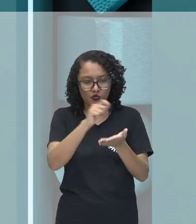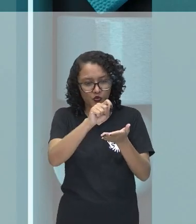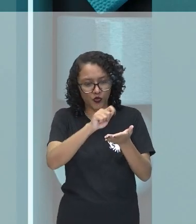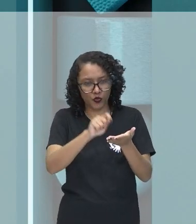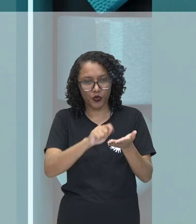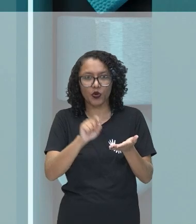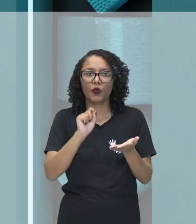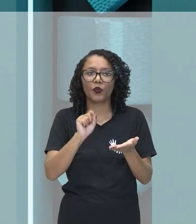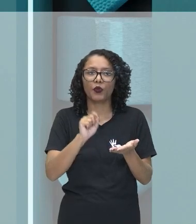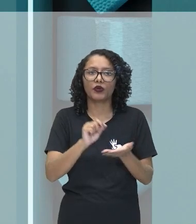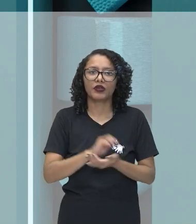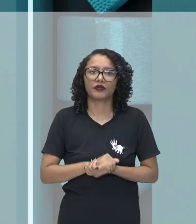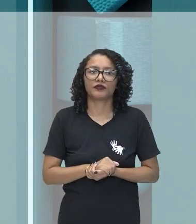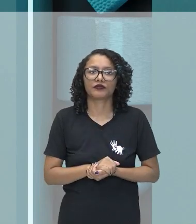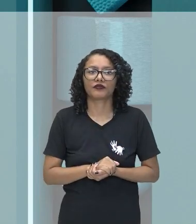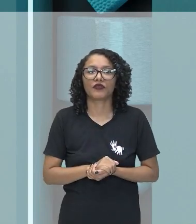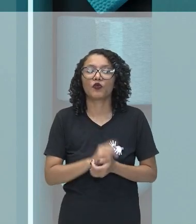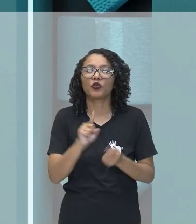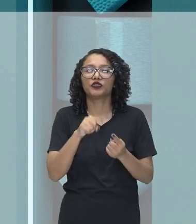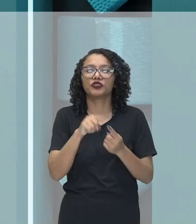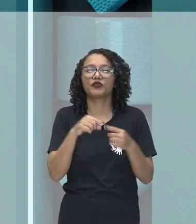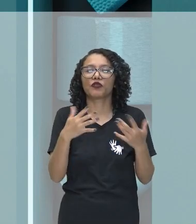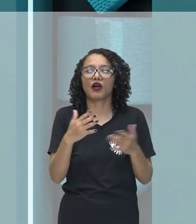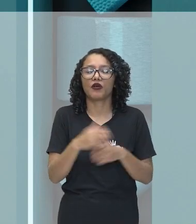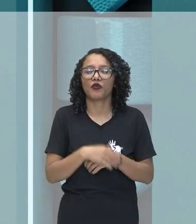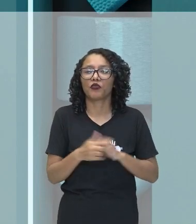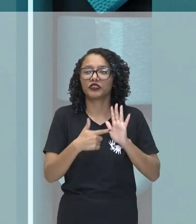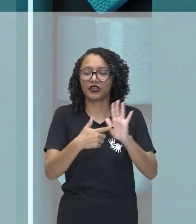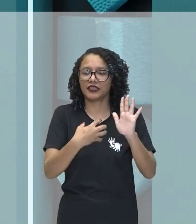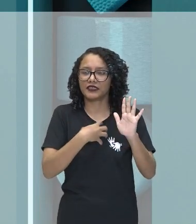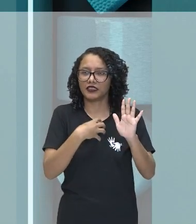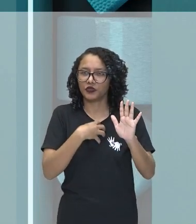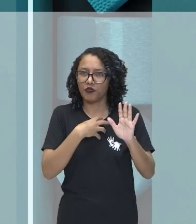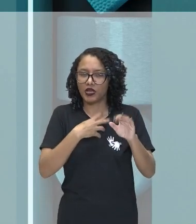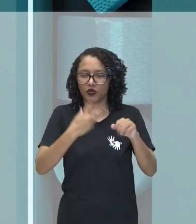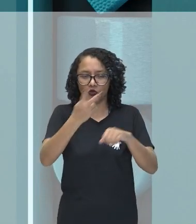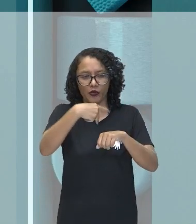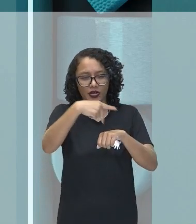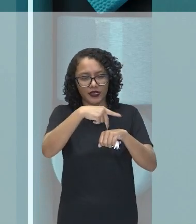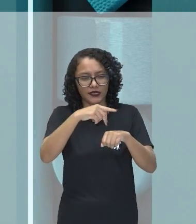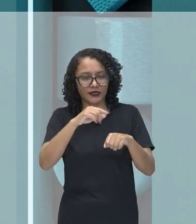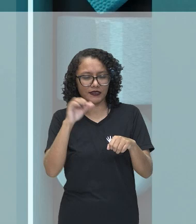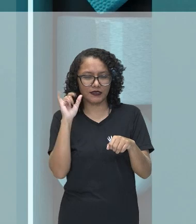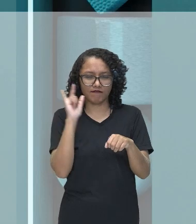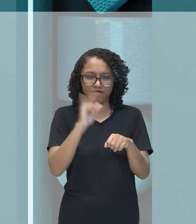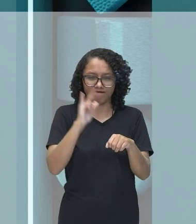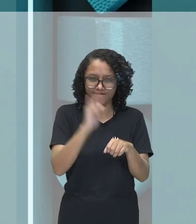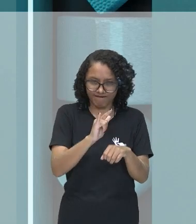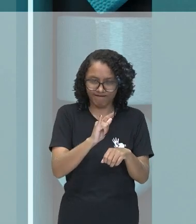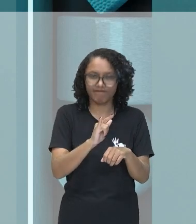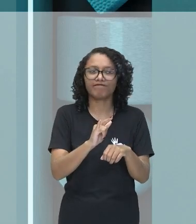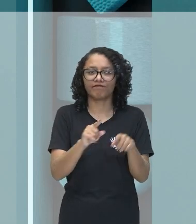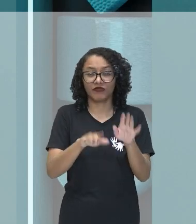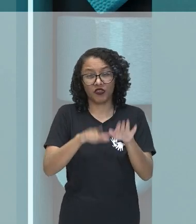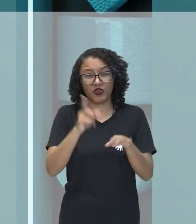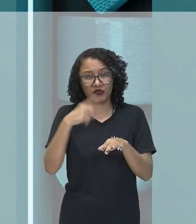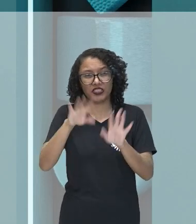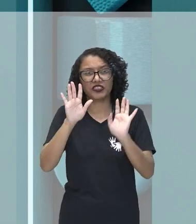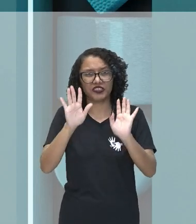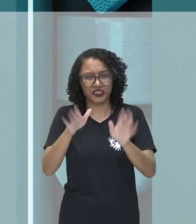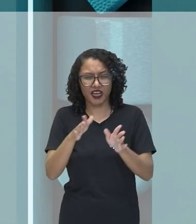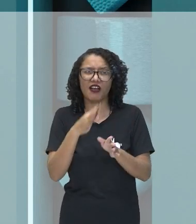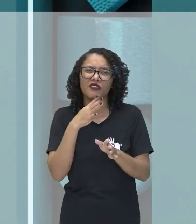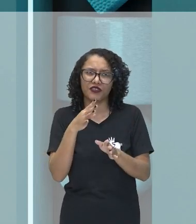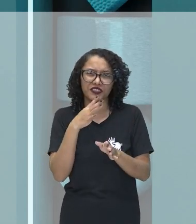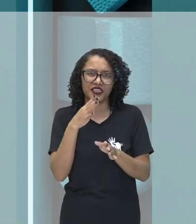era transmitir esse sentimento patriótico e de nacionalidade, tanto que você deve se dar conta de que já ouviu ele em algum lugar, porque